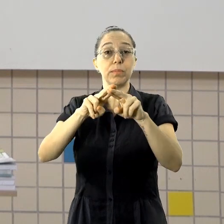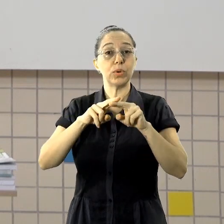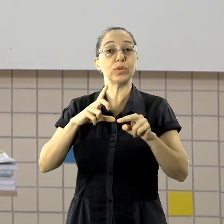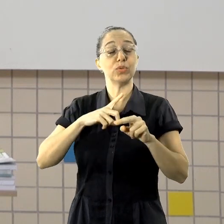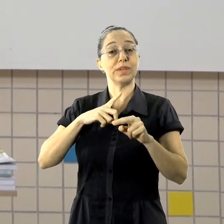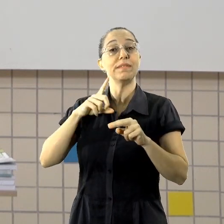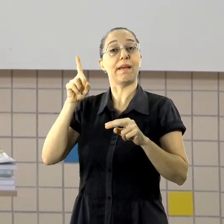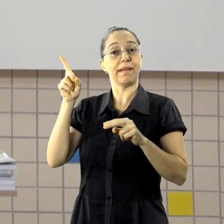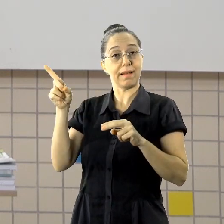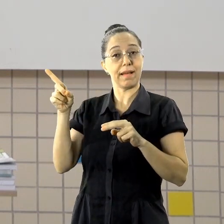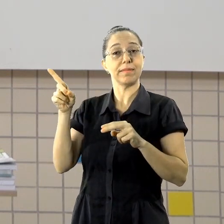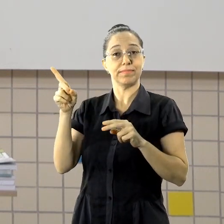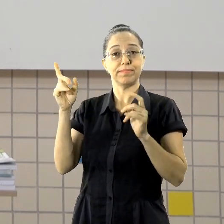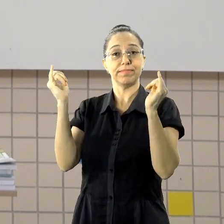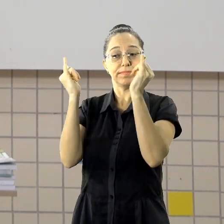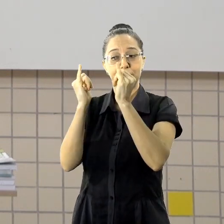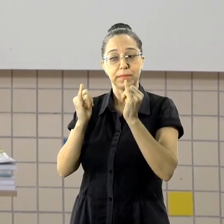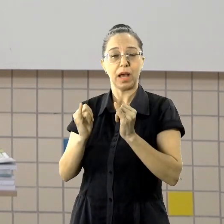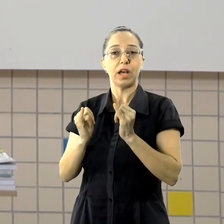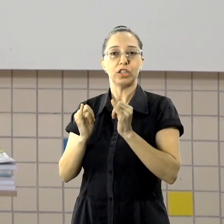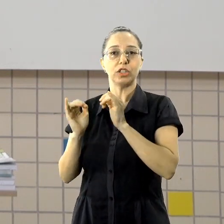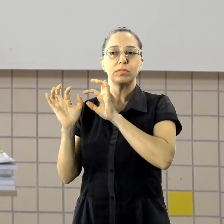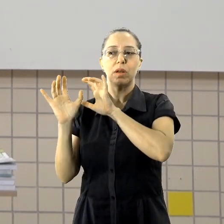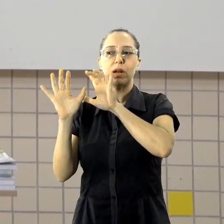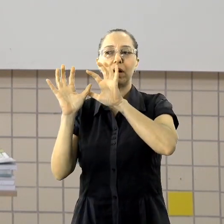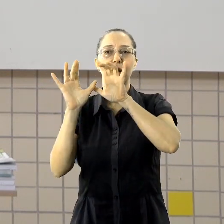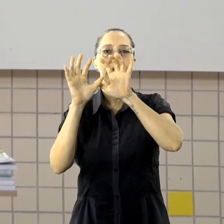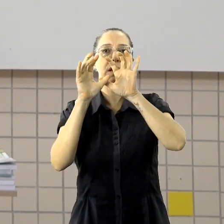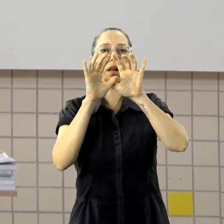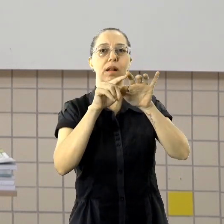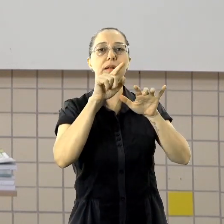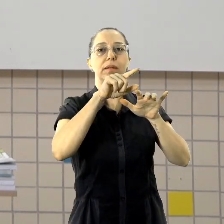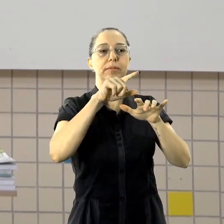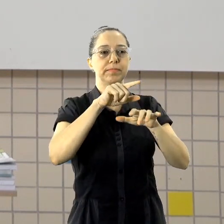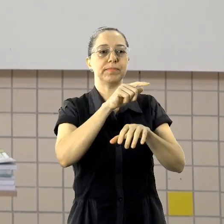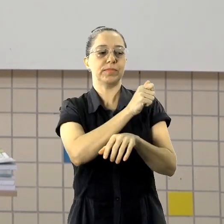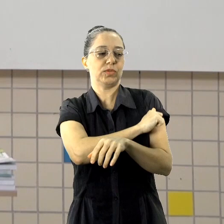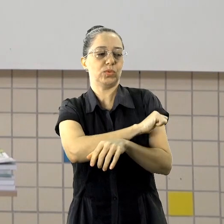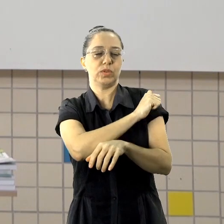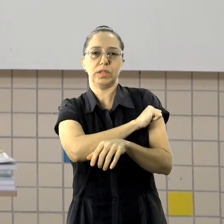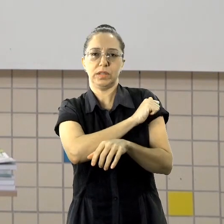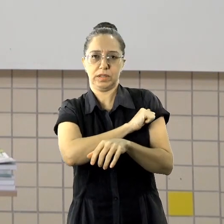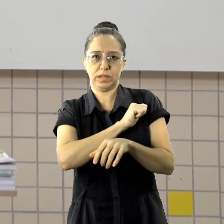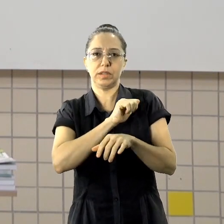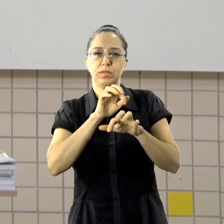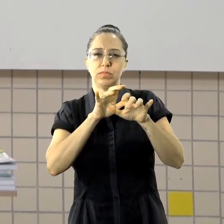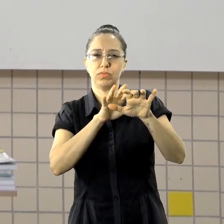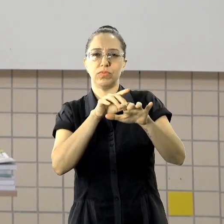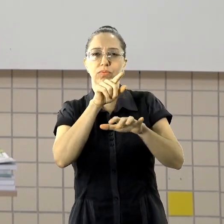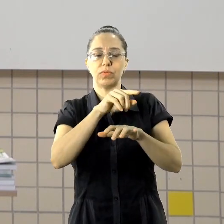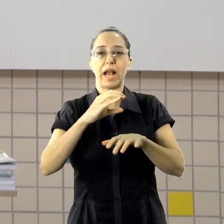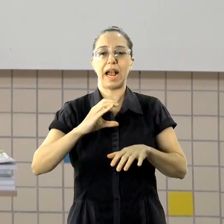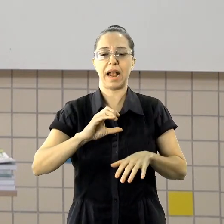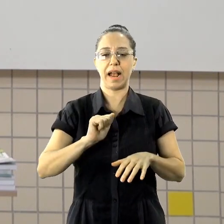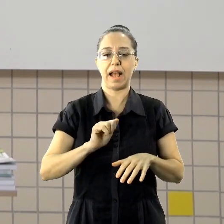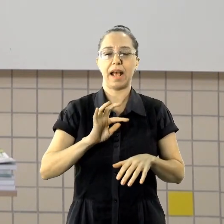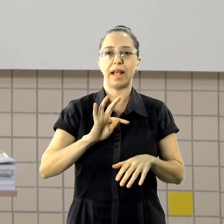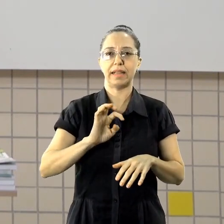calçadão de Copacabana em direção ao Palácio do Catete para tentar demonstrar que eles não apoiavam o